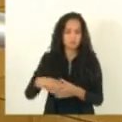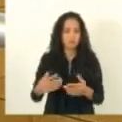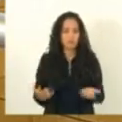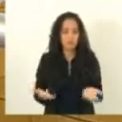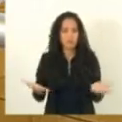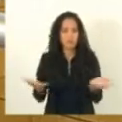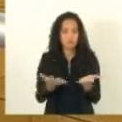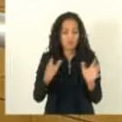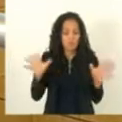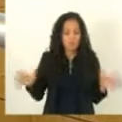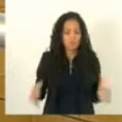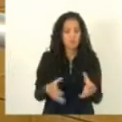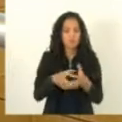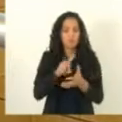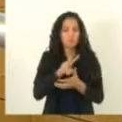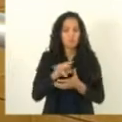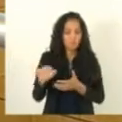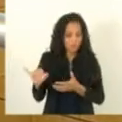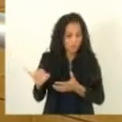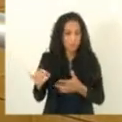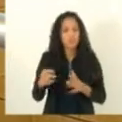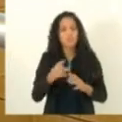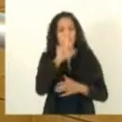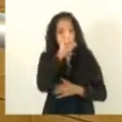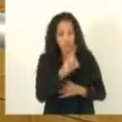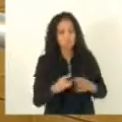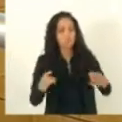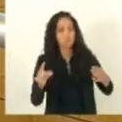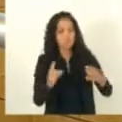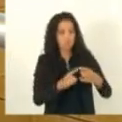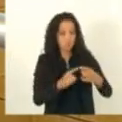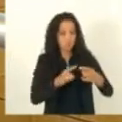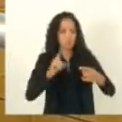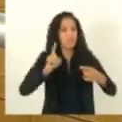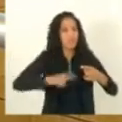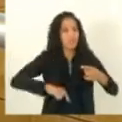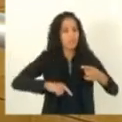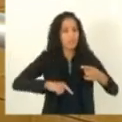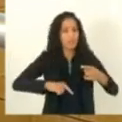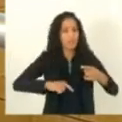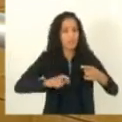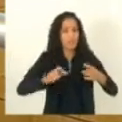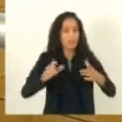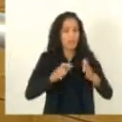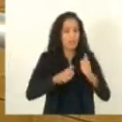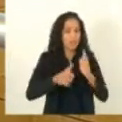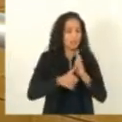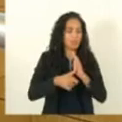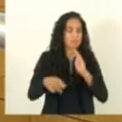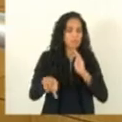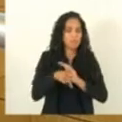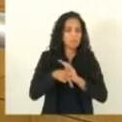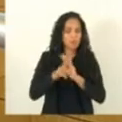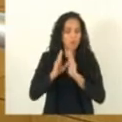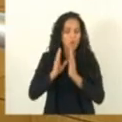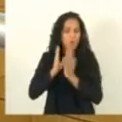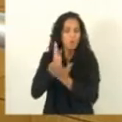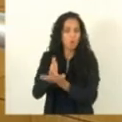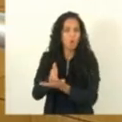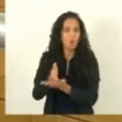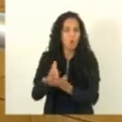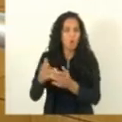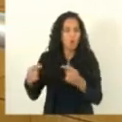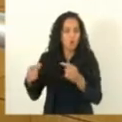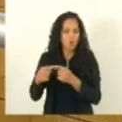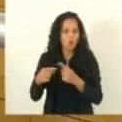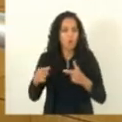a categoria passa a ter os seguintes direitos, dentre outros, né? Carteira de identidade padronizada,